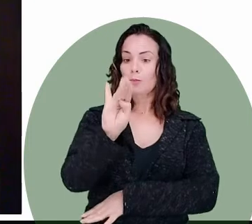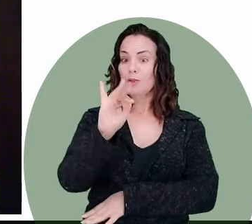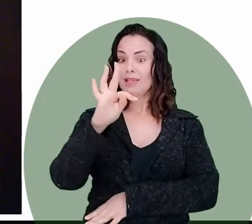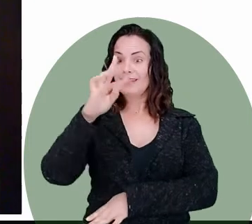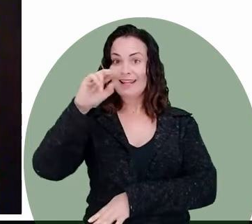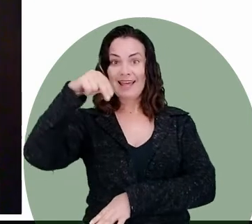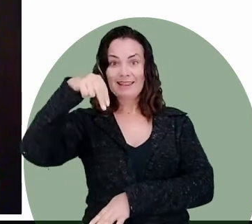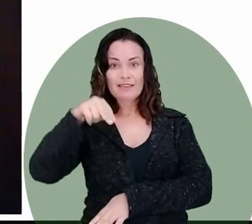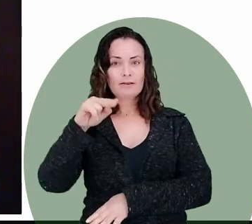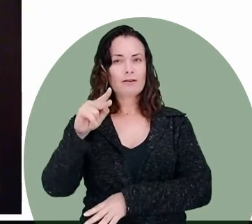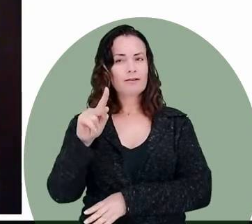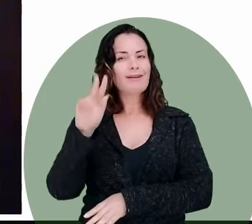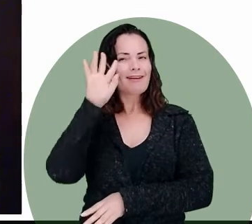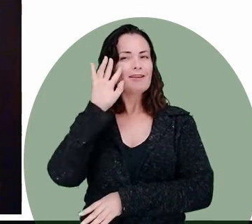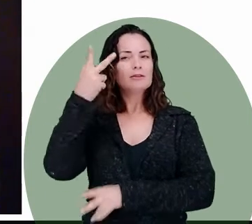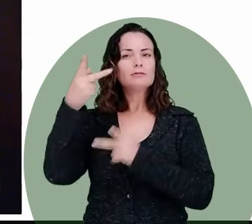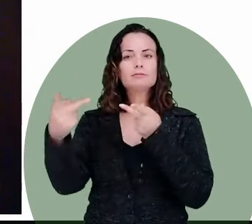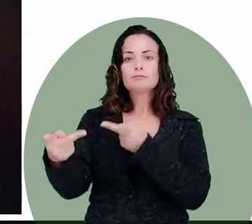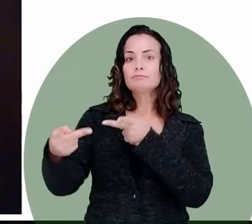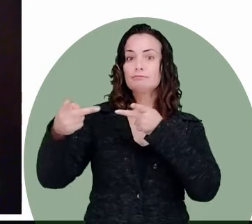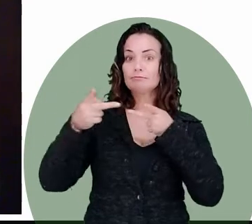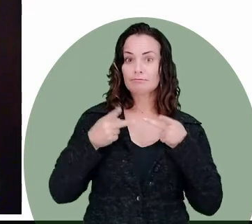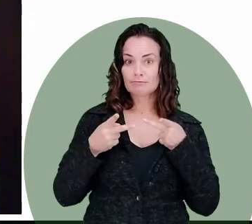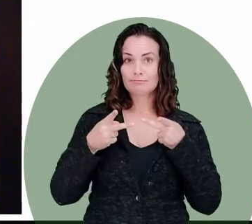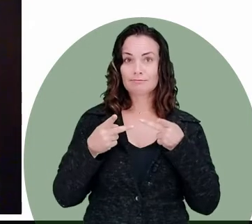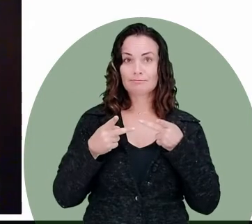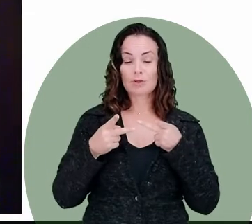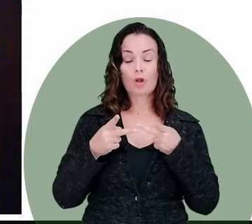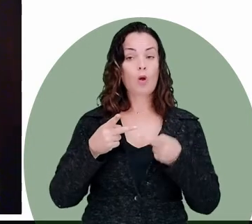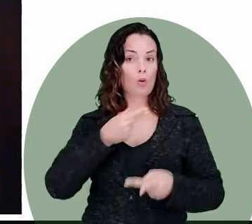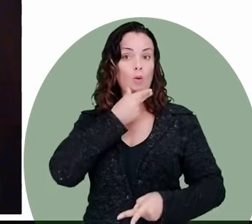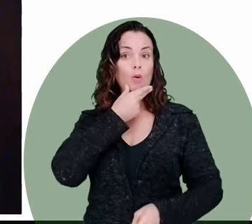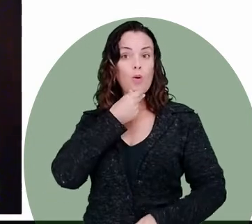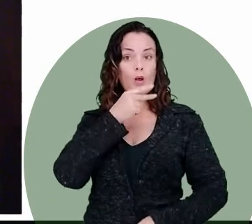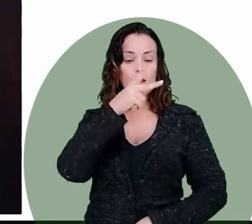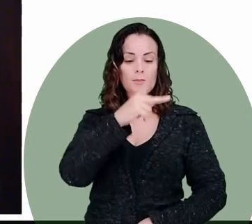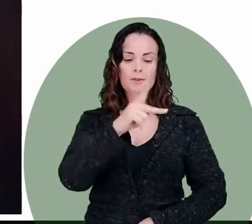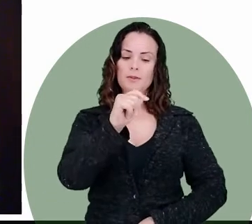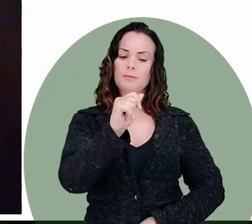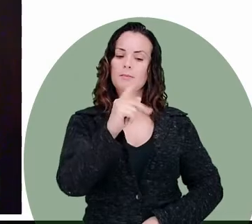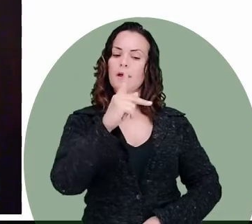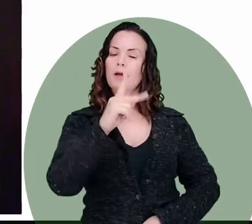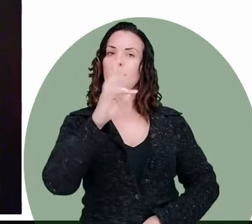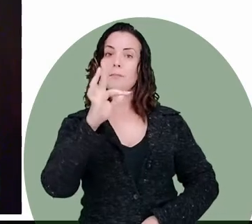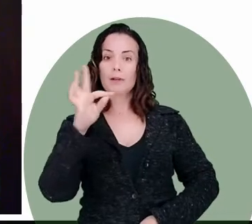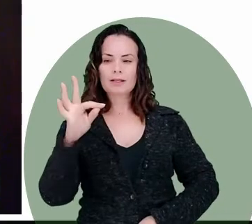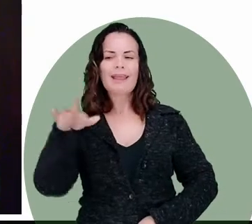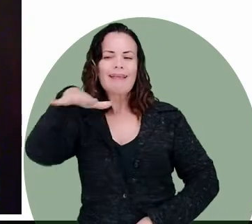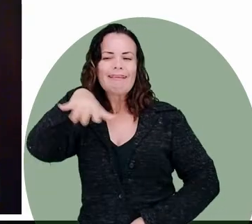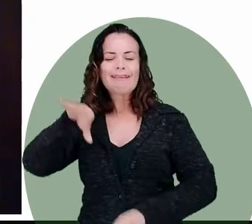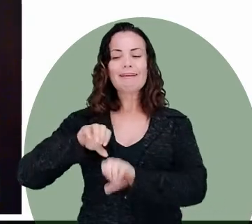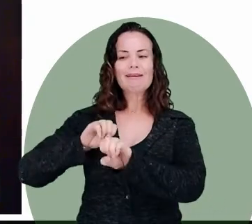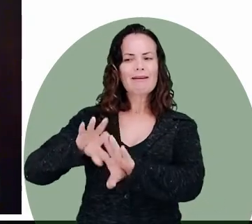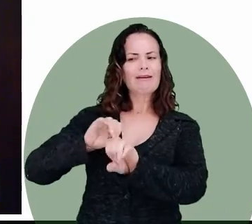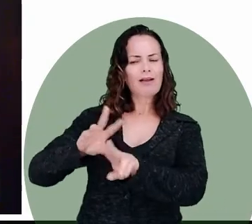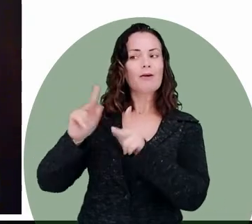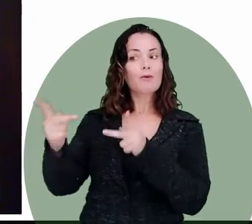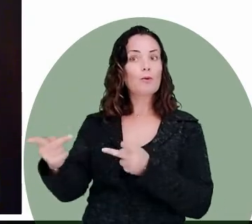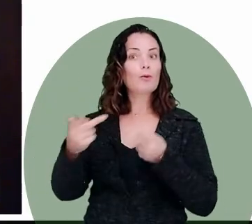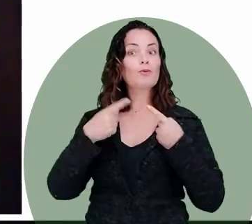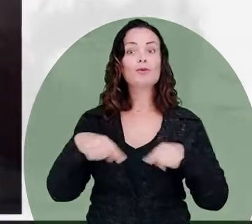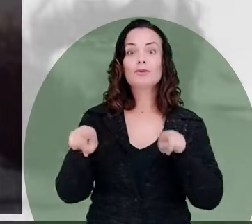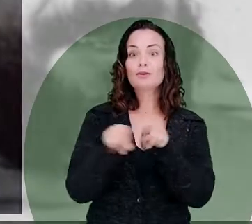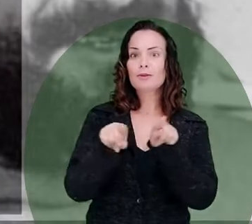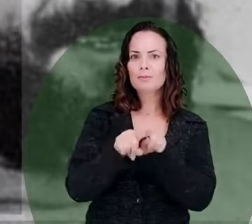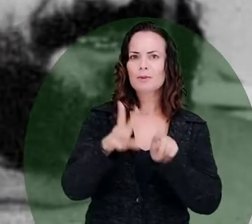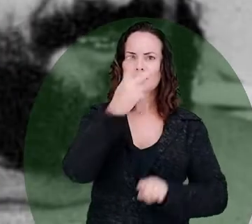resolveu convidar o Seymour Papert, que era da área de educação, mas convidar também